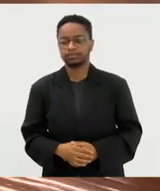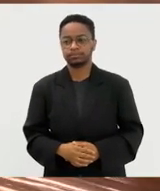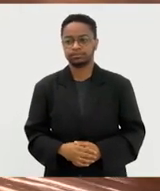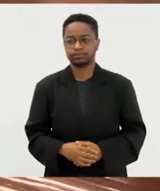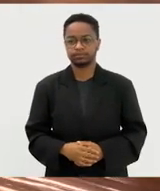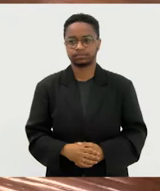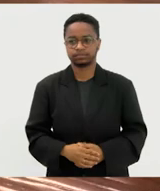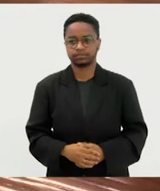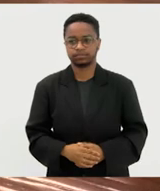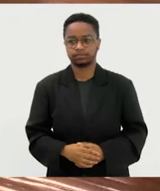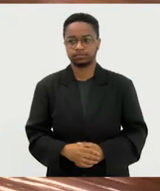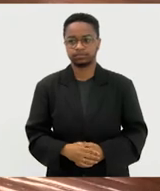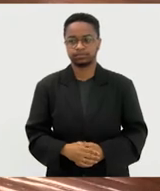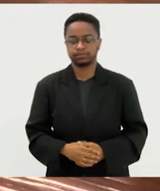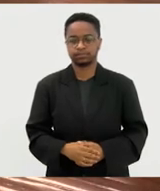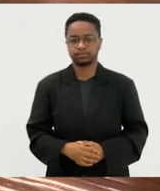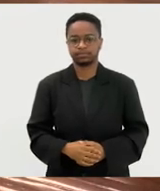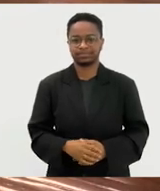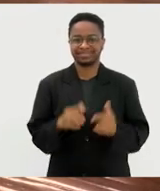Bom,